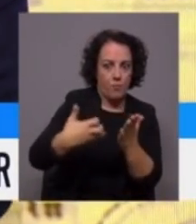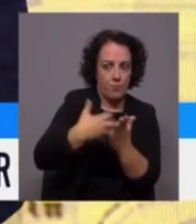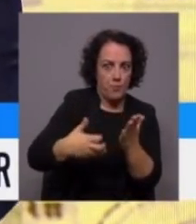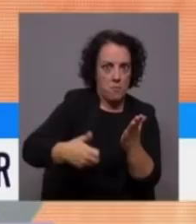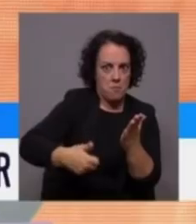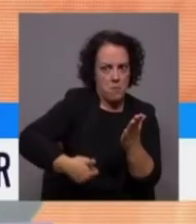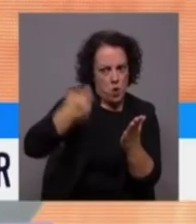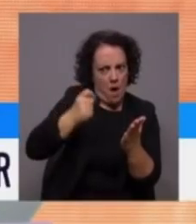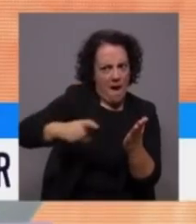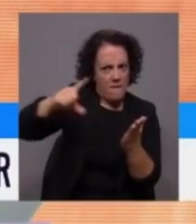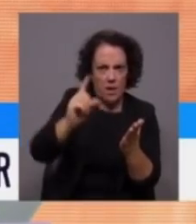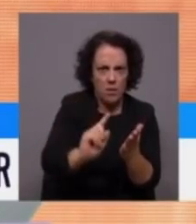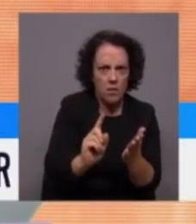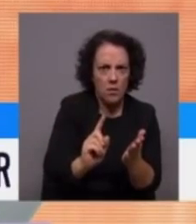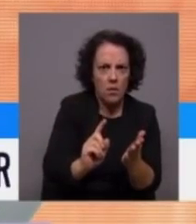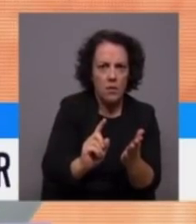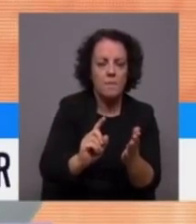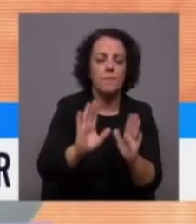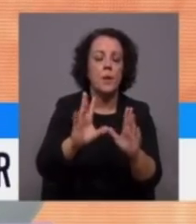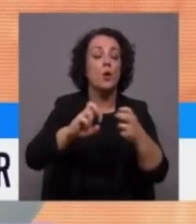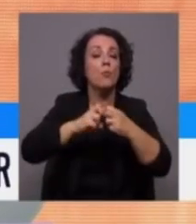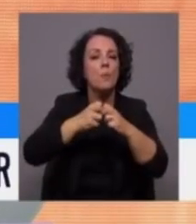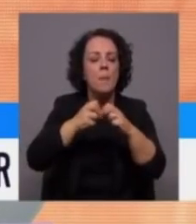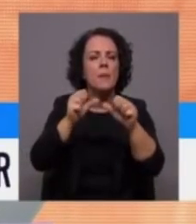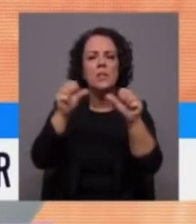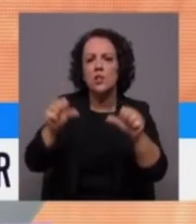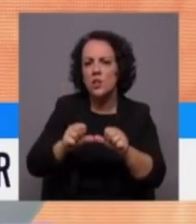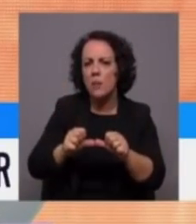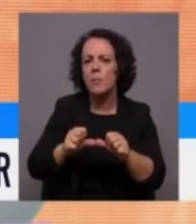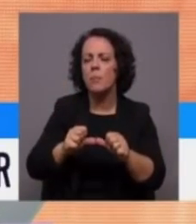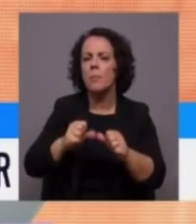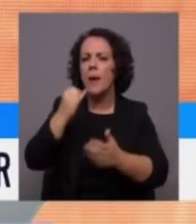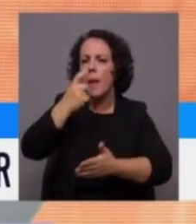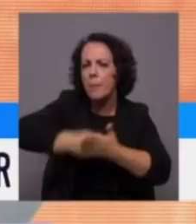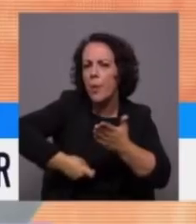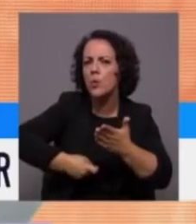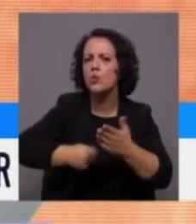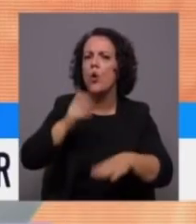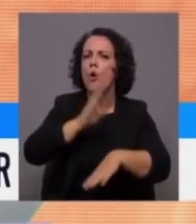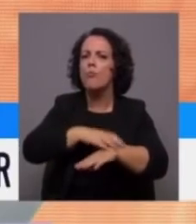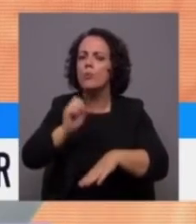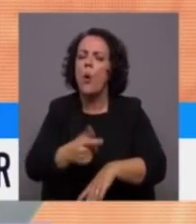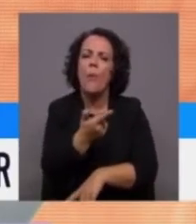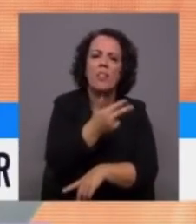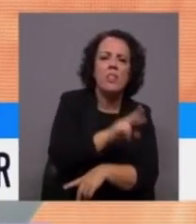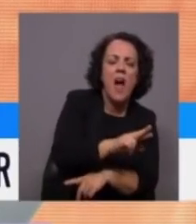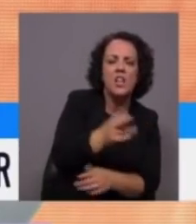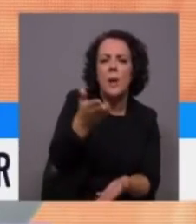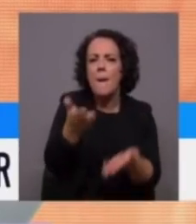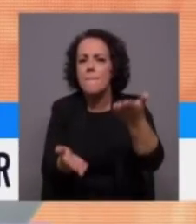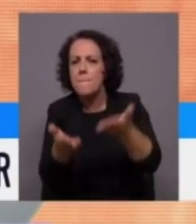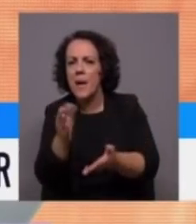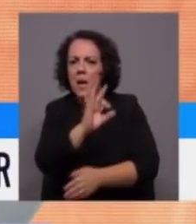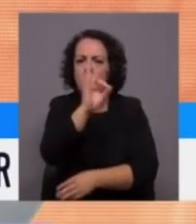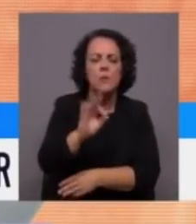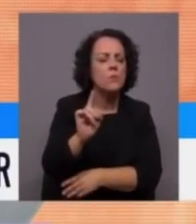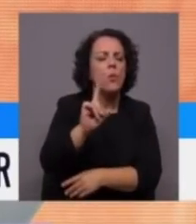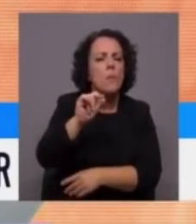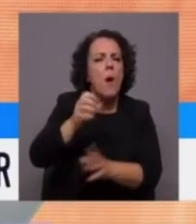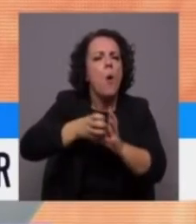para a classe média para Grande e o nosso arriscado não é só um de taxas e de ir de peso É também um de complexidade